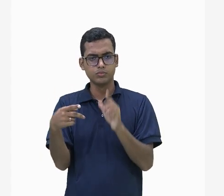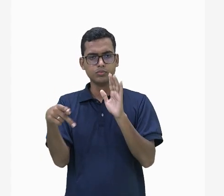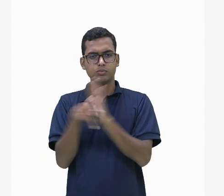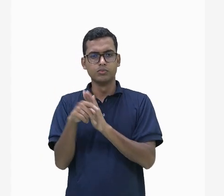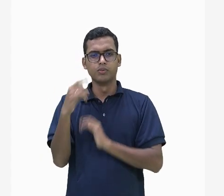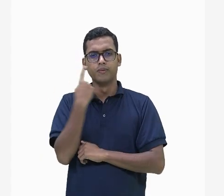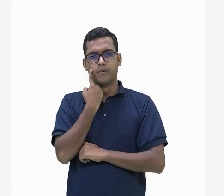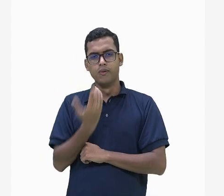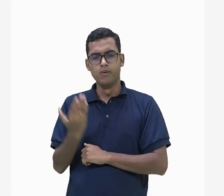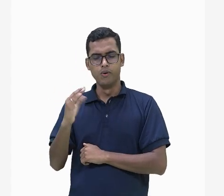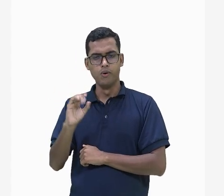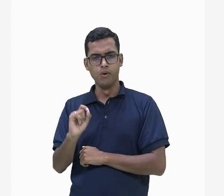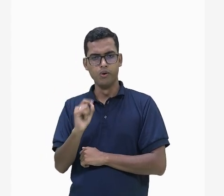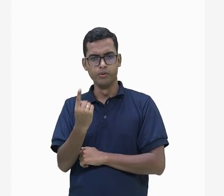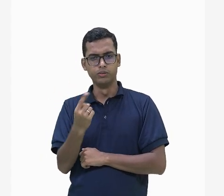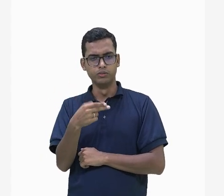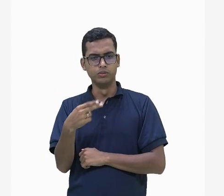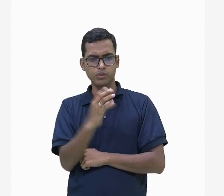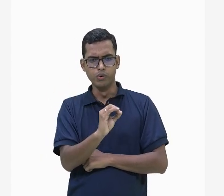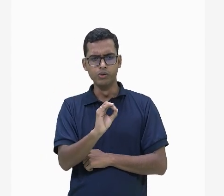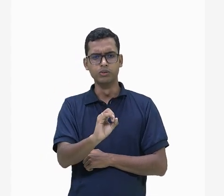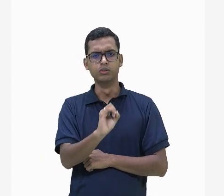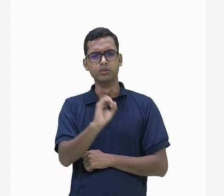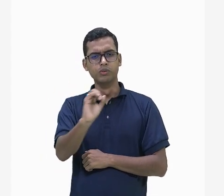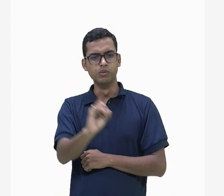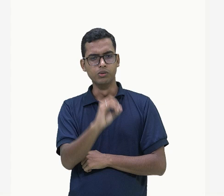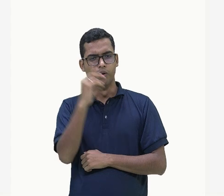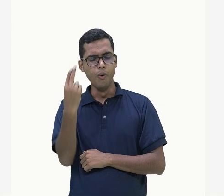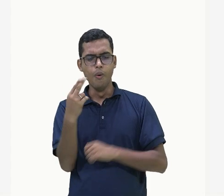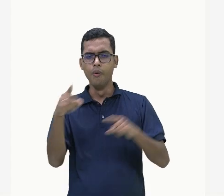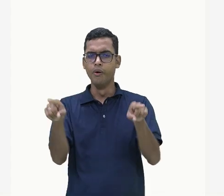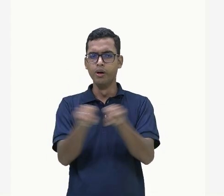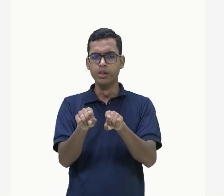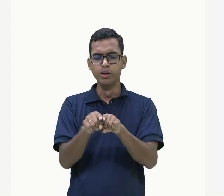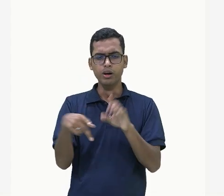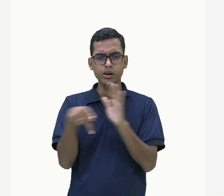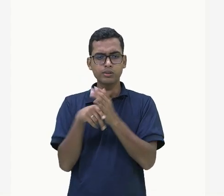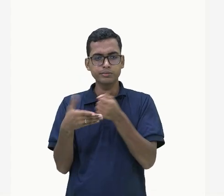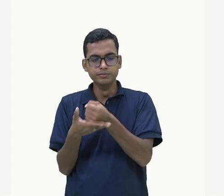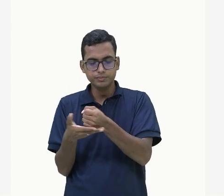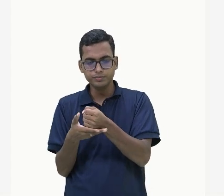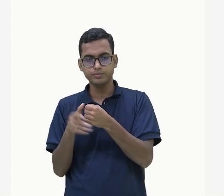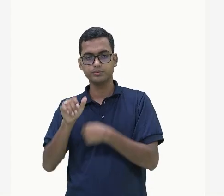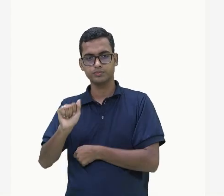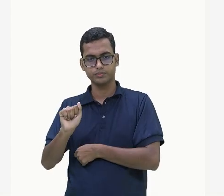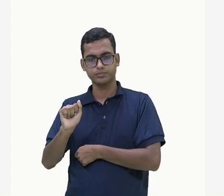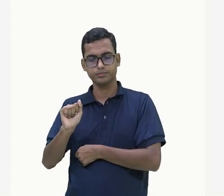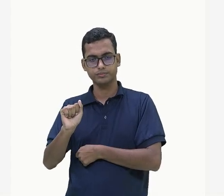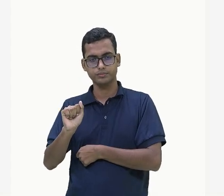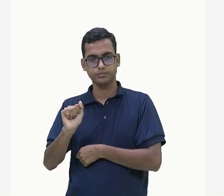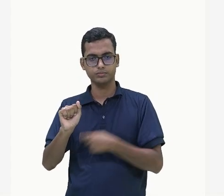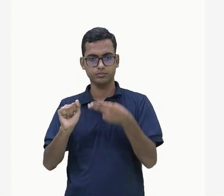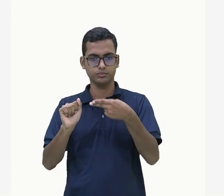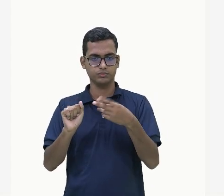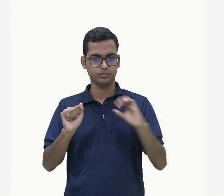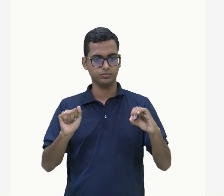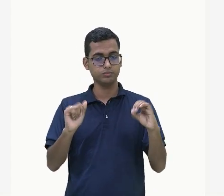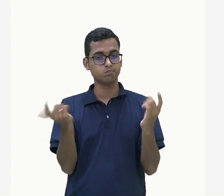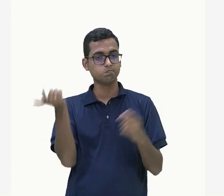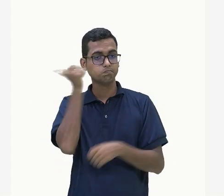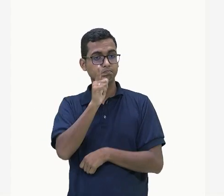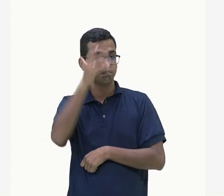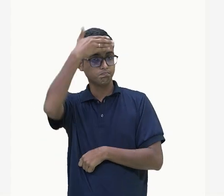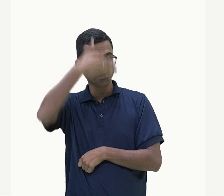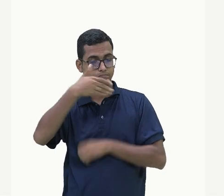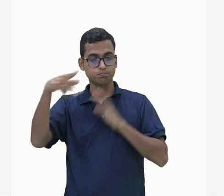igual a 0, ou o logaritmo de 1 na base A é igual a 0. A gente pode comprovar isso